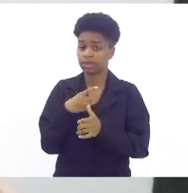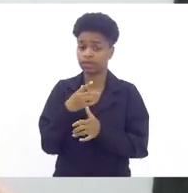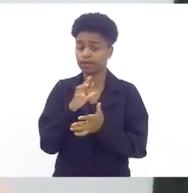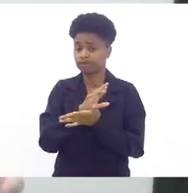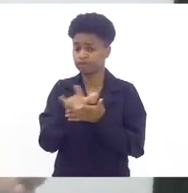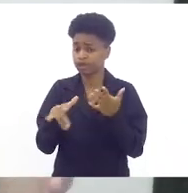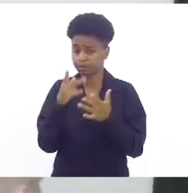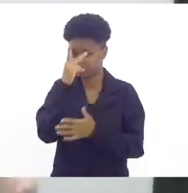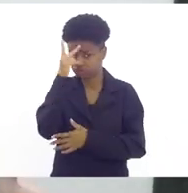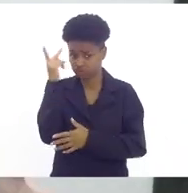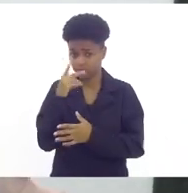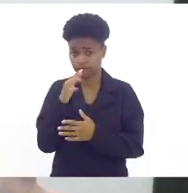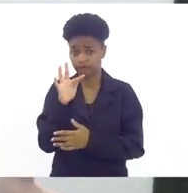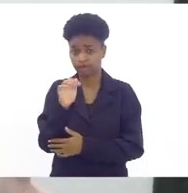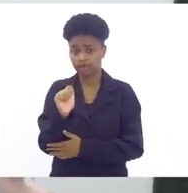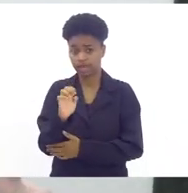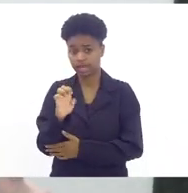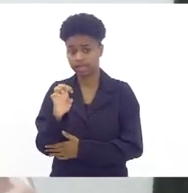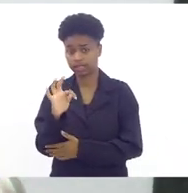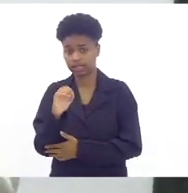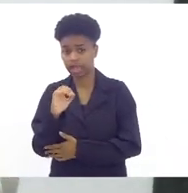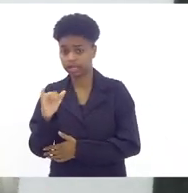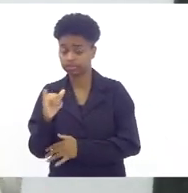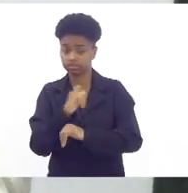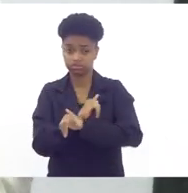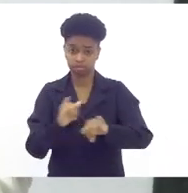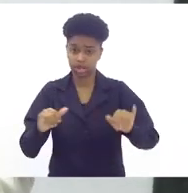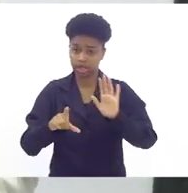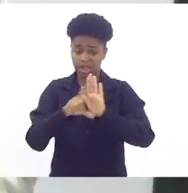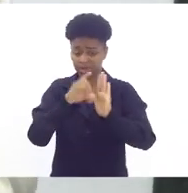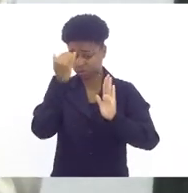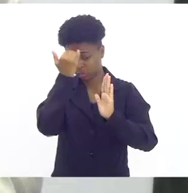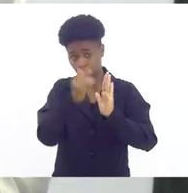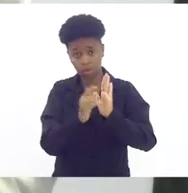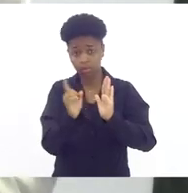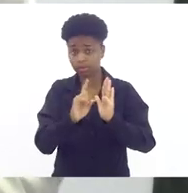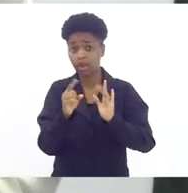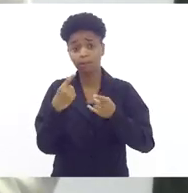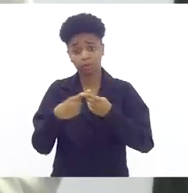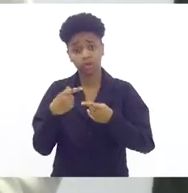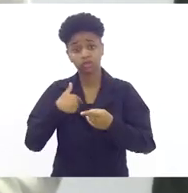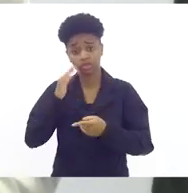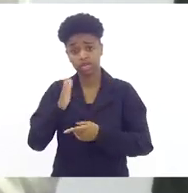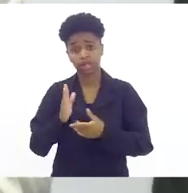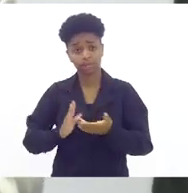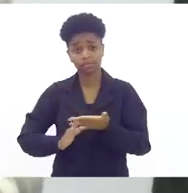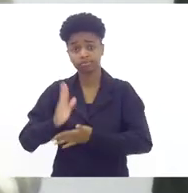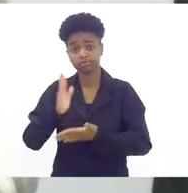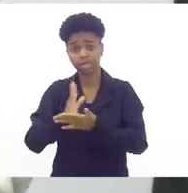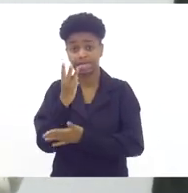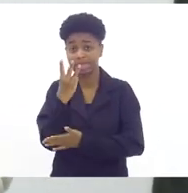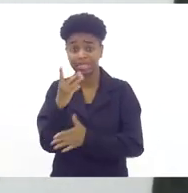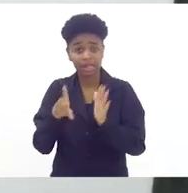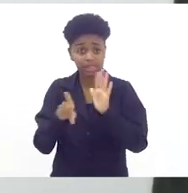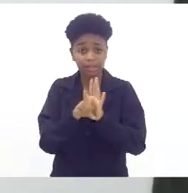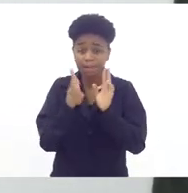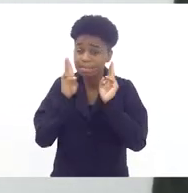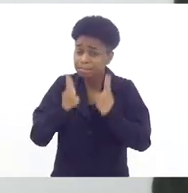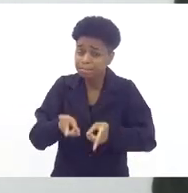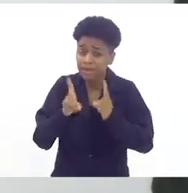Faetec que a lei não está sendo respeitada é uma coisa assim que me indigna coisa Aproveitei três leis sobre o mesmo assunto